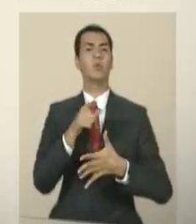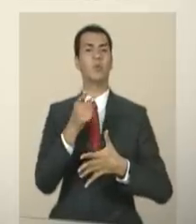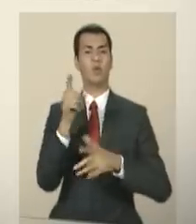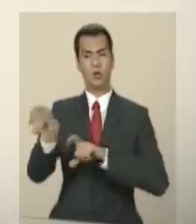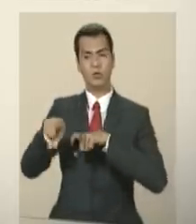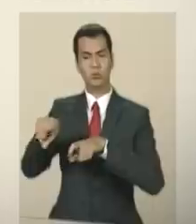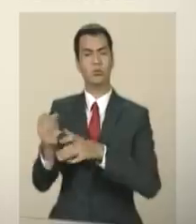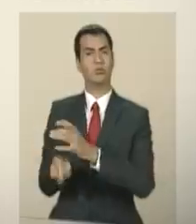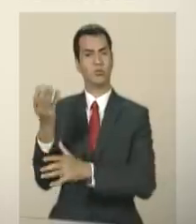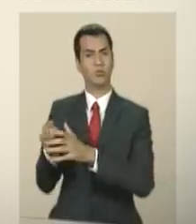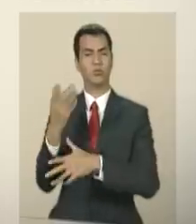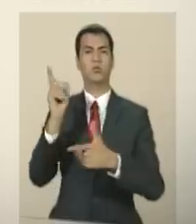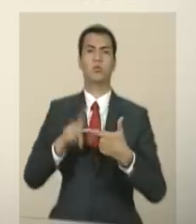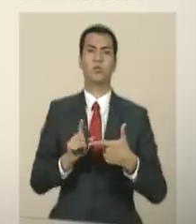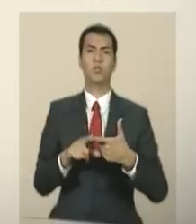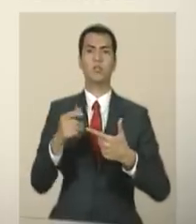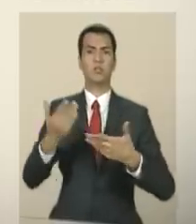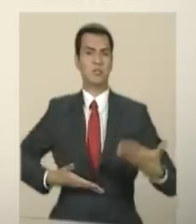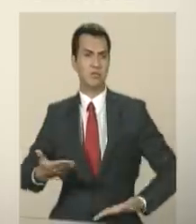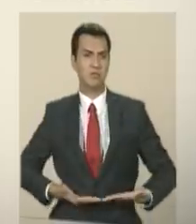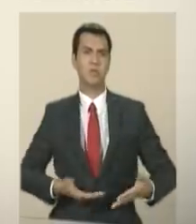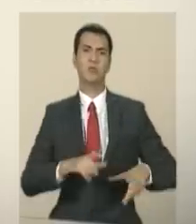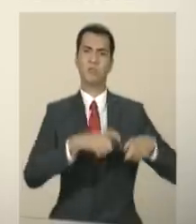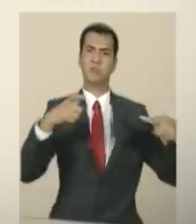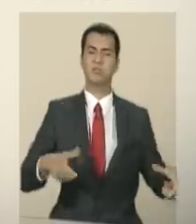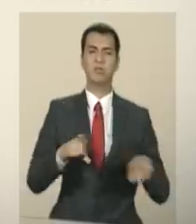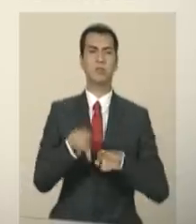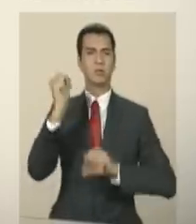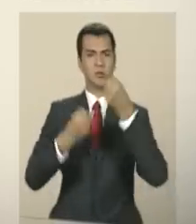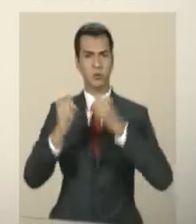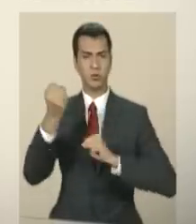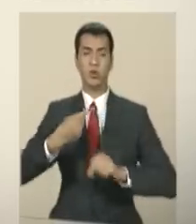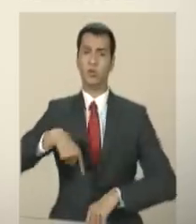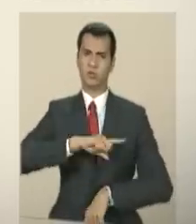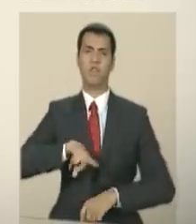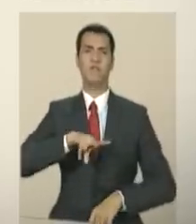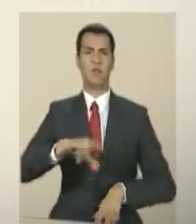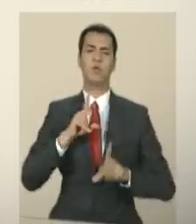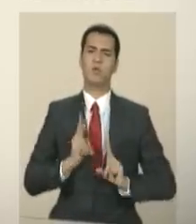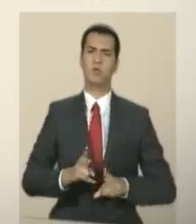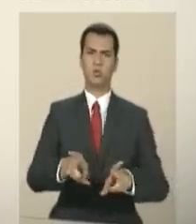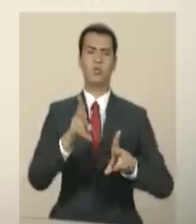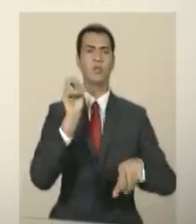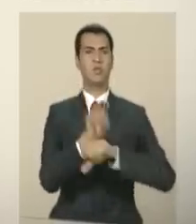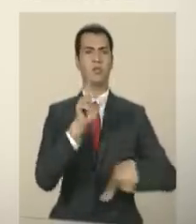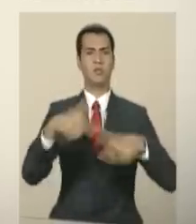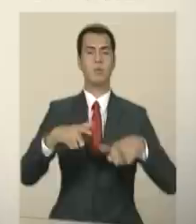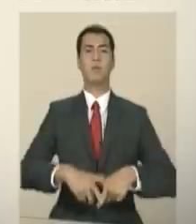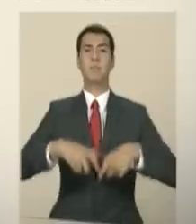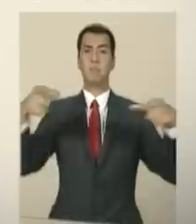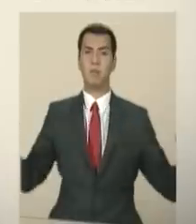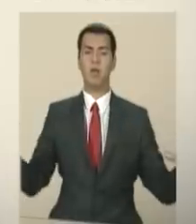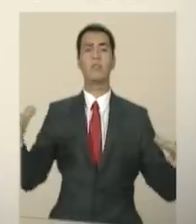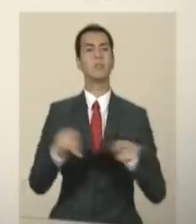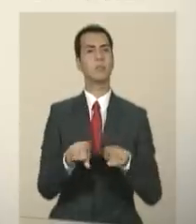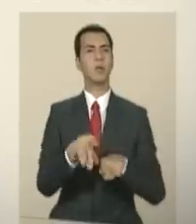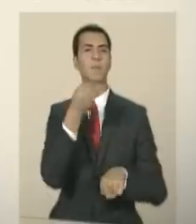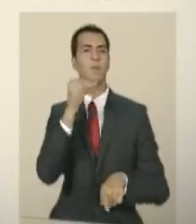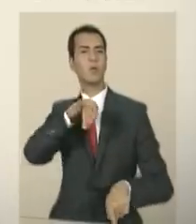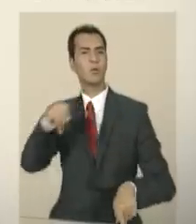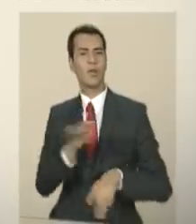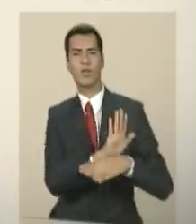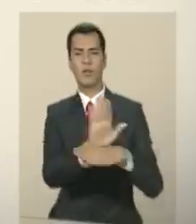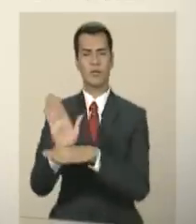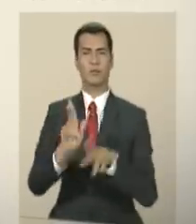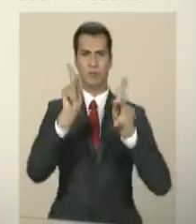agricultura no setor de serviços e na indústria vamos continuar gerando emprego luano e garantindo oportunidades